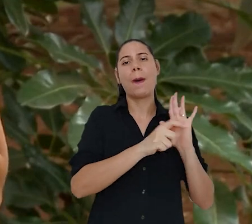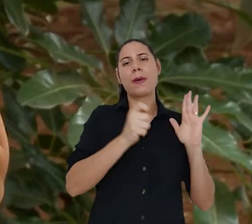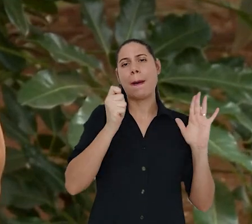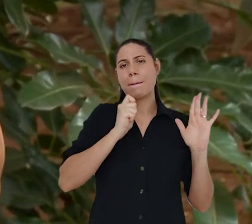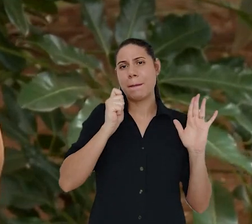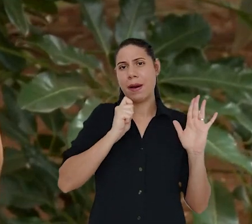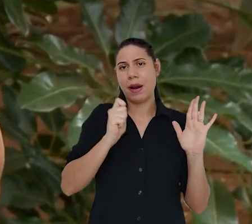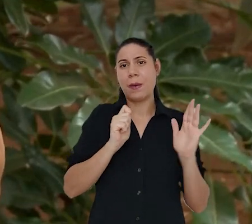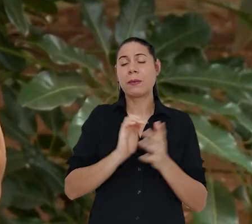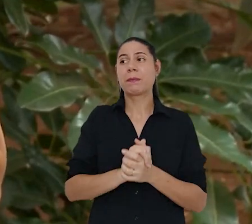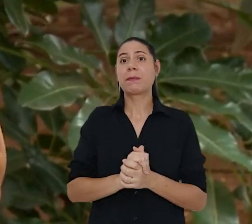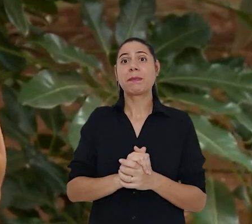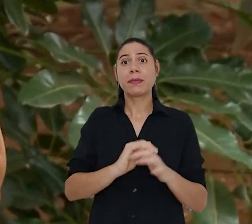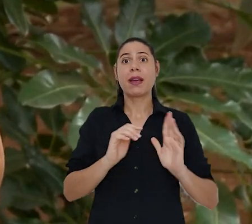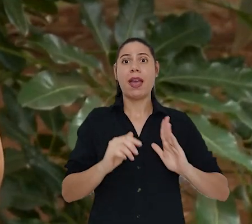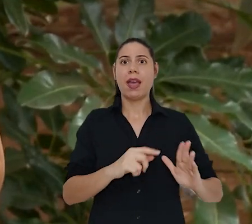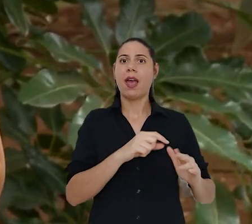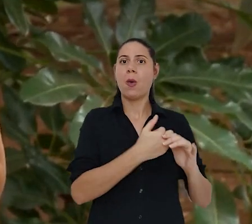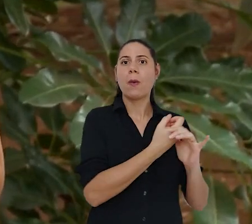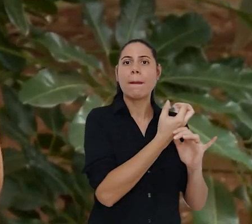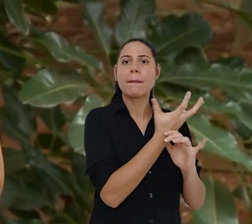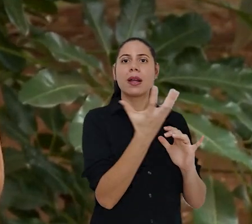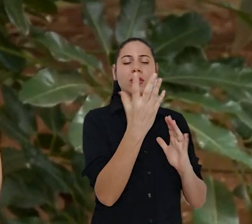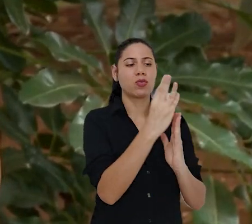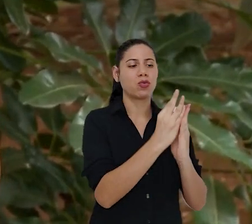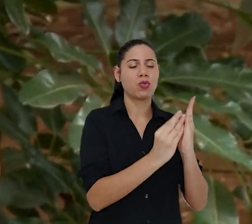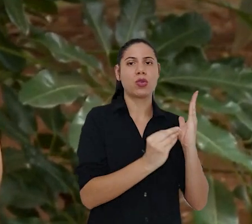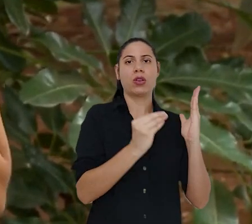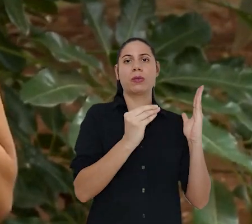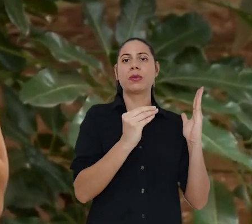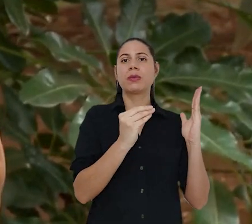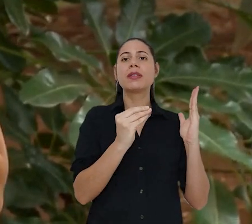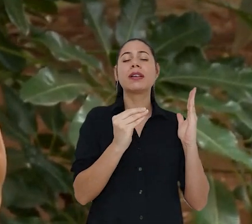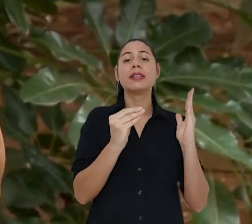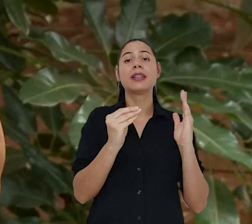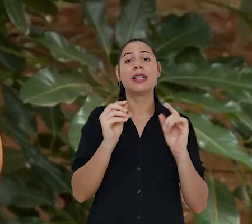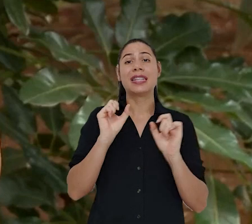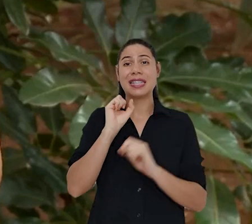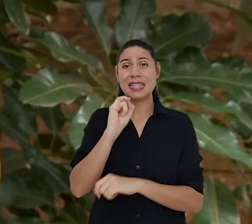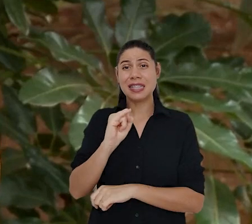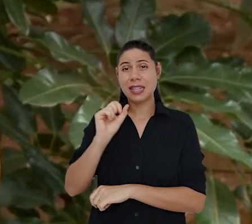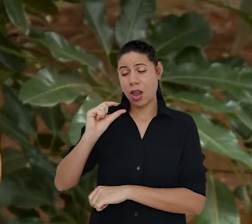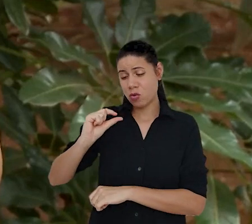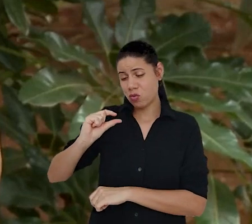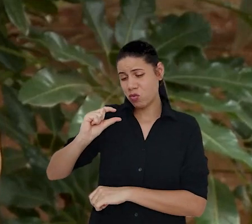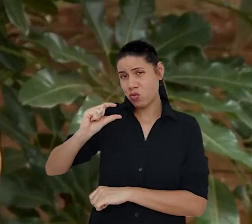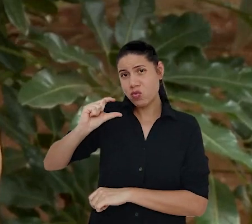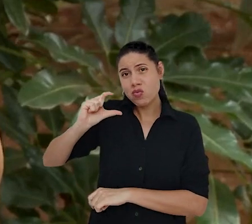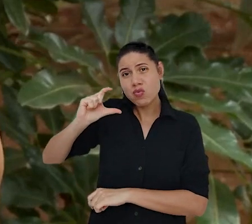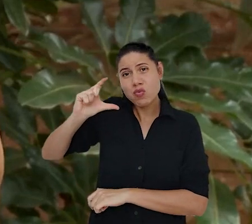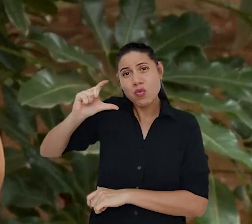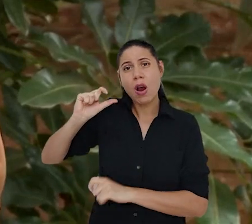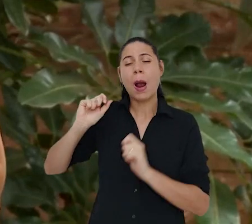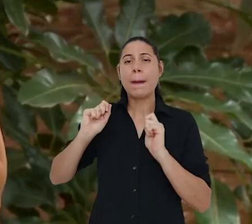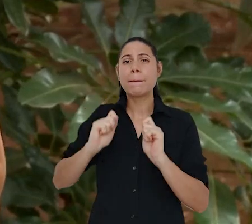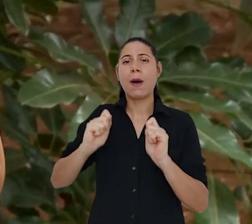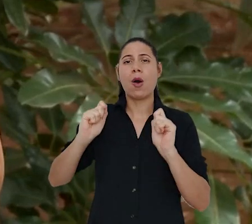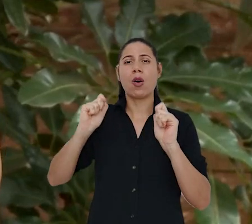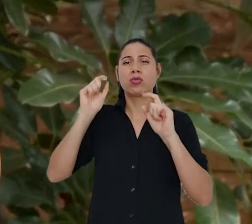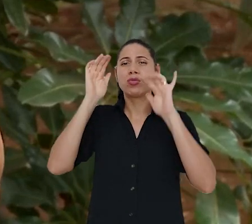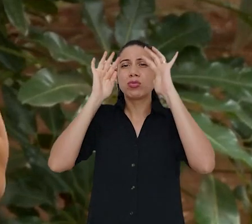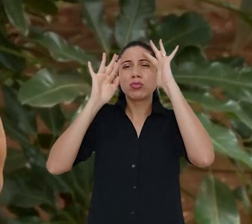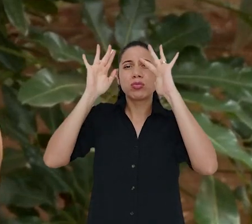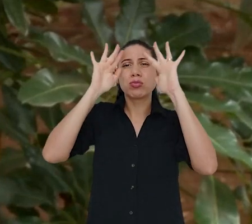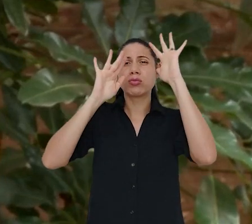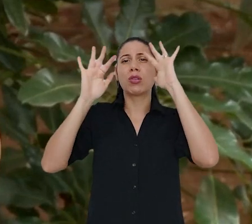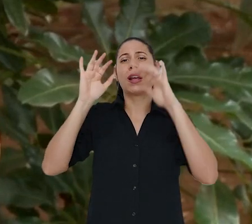sativa, mesma planta da qual se extrai uma substância psicoativa que em dosagem muito alta torna-se alucinógena, chamada